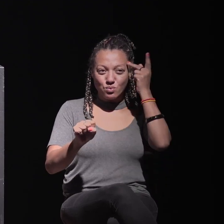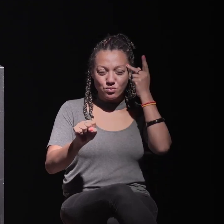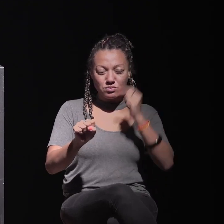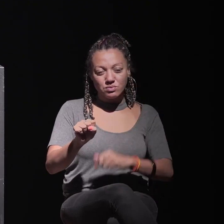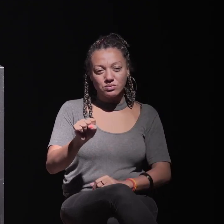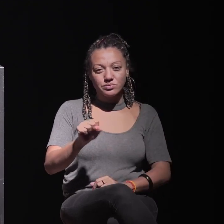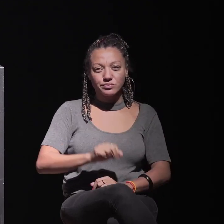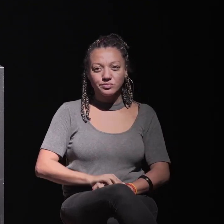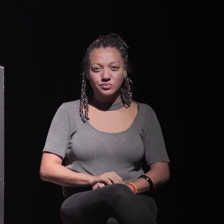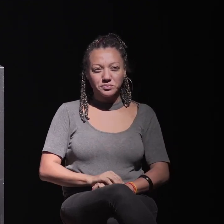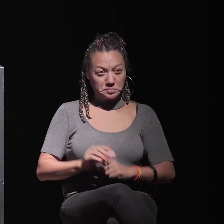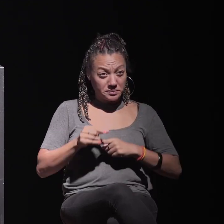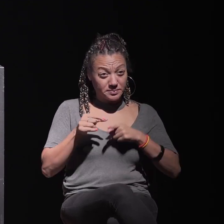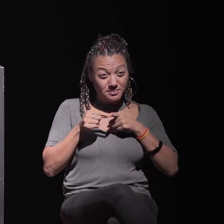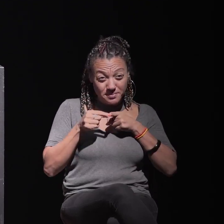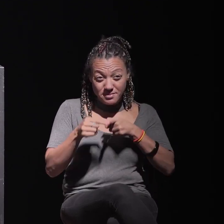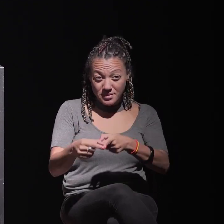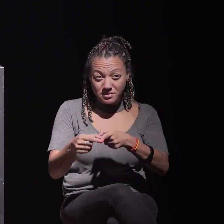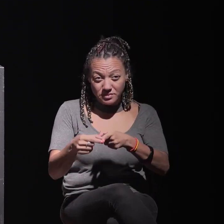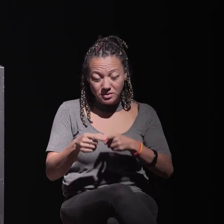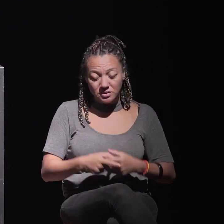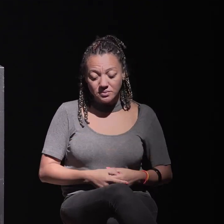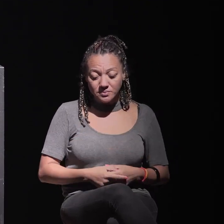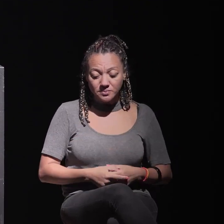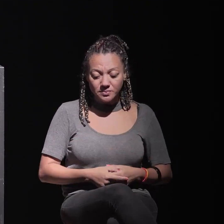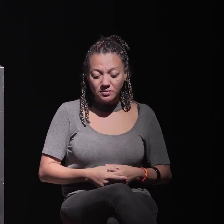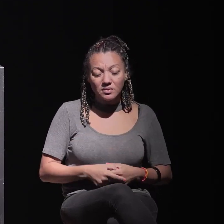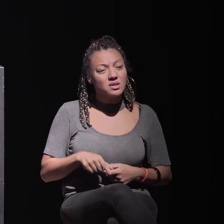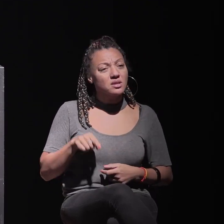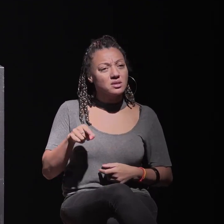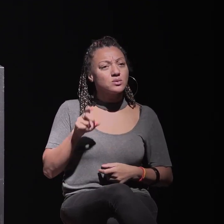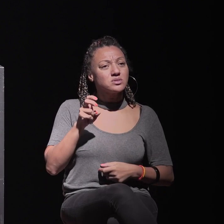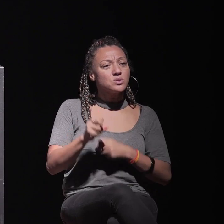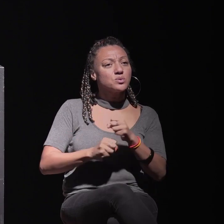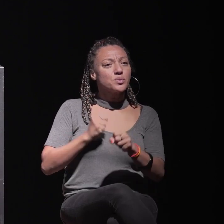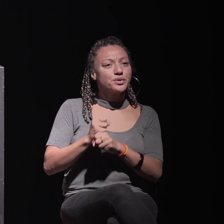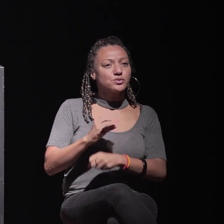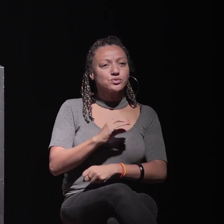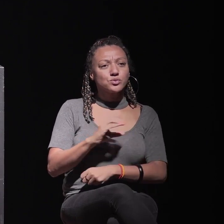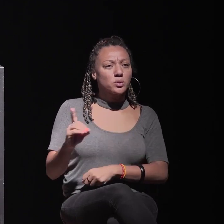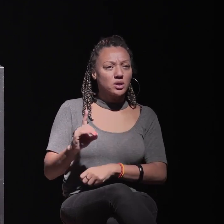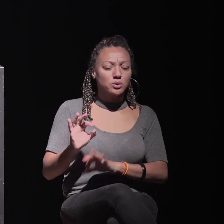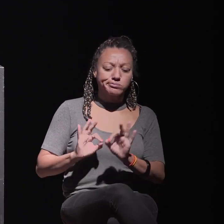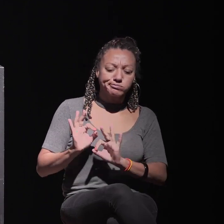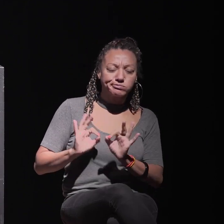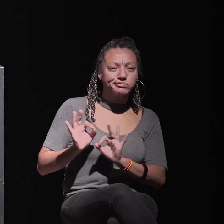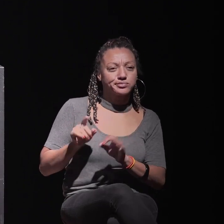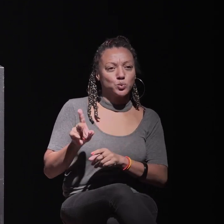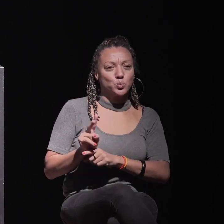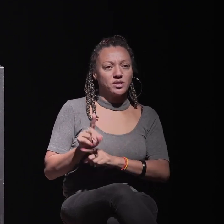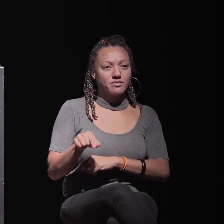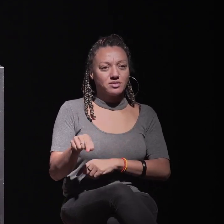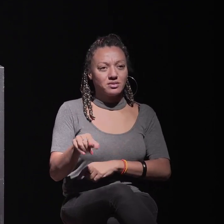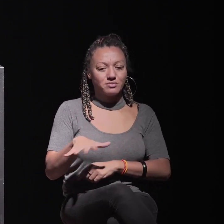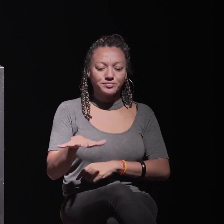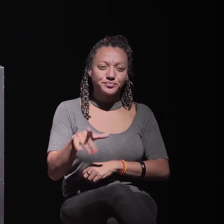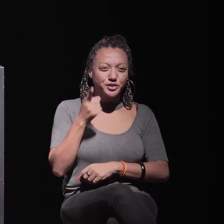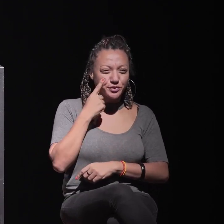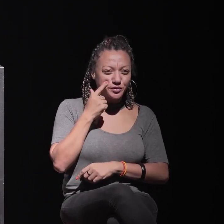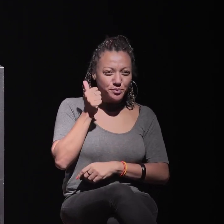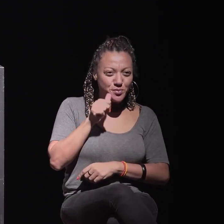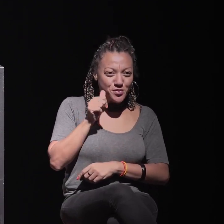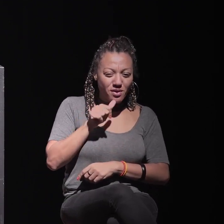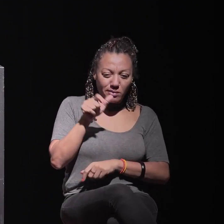E, ao longo desses 5 anos em que eu fui coordenadora desse curso, eu vi inúmeras vidas de